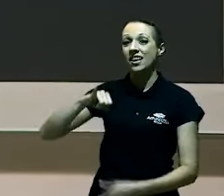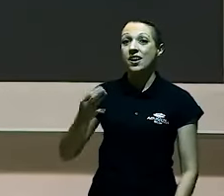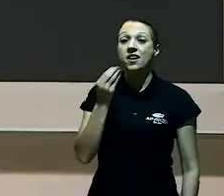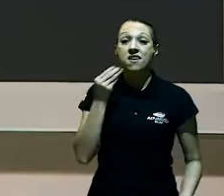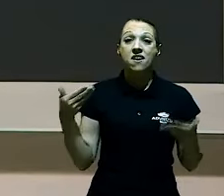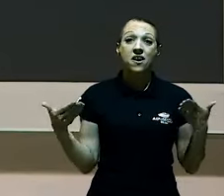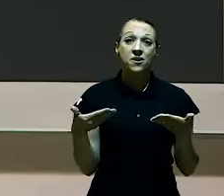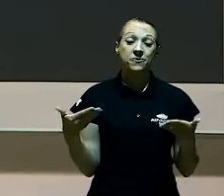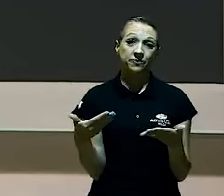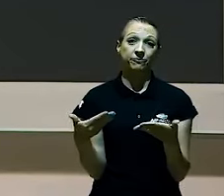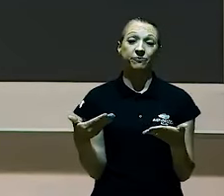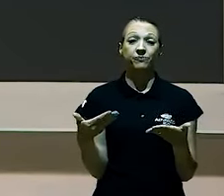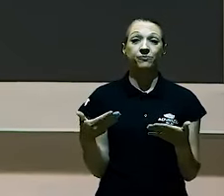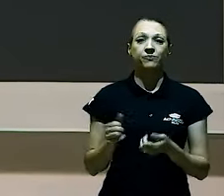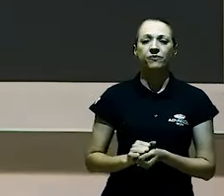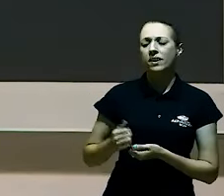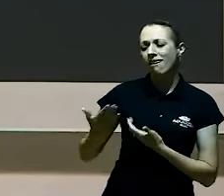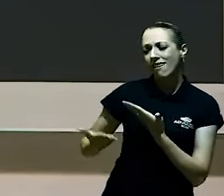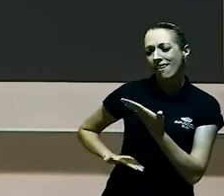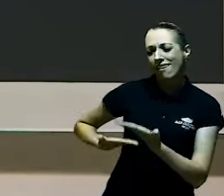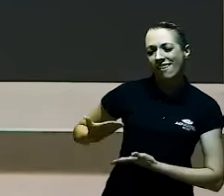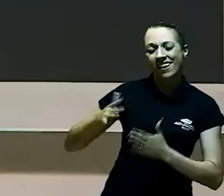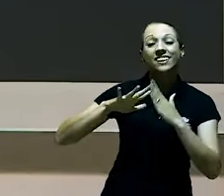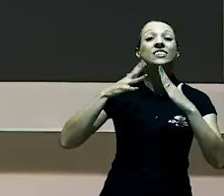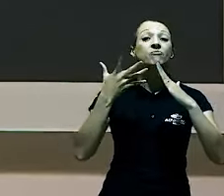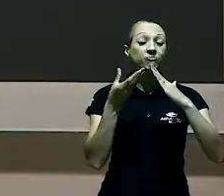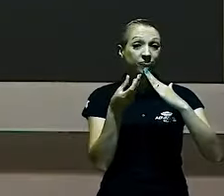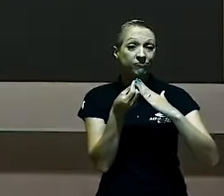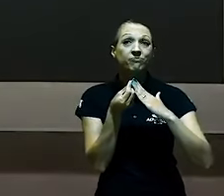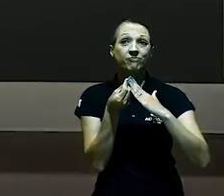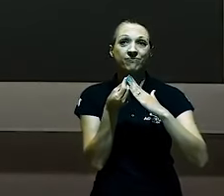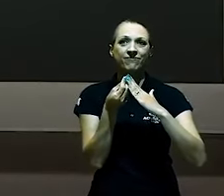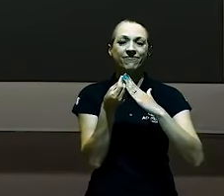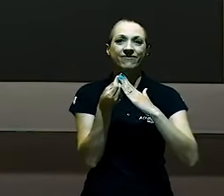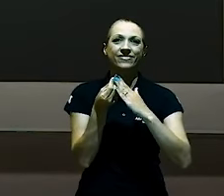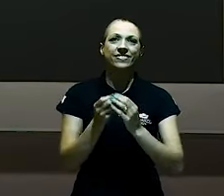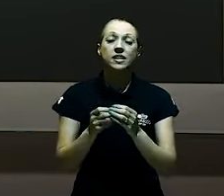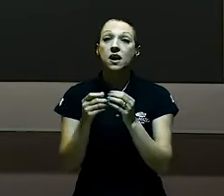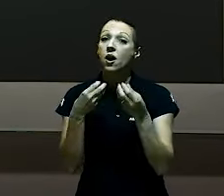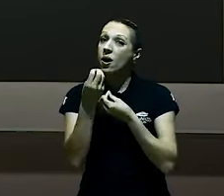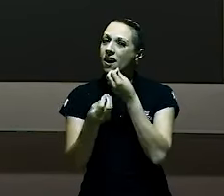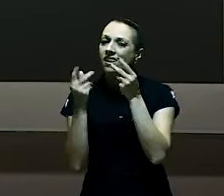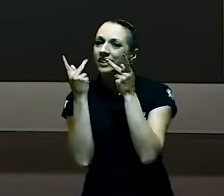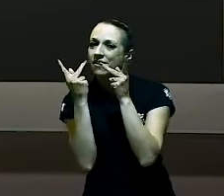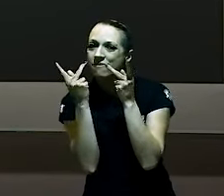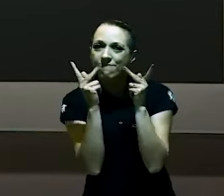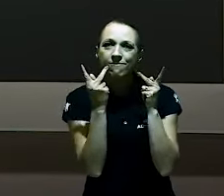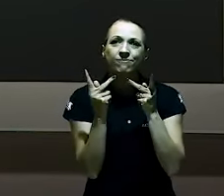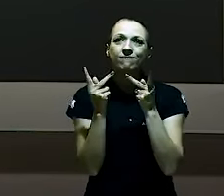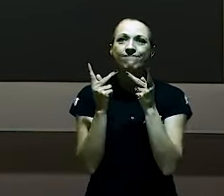de poder servir a minha igreja, a minha congregação, através da palavra. Eu faço